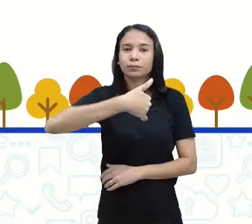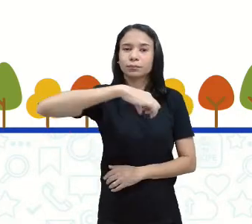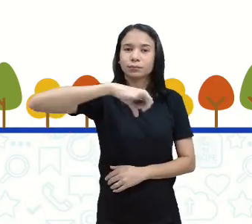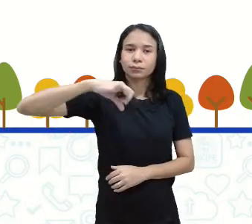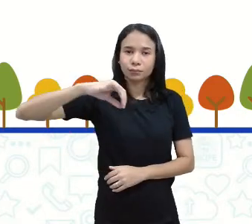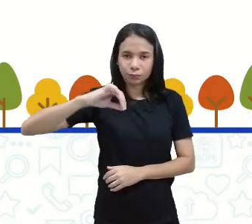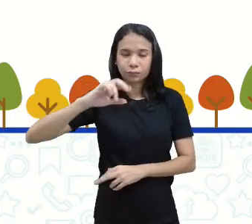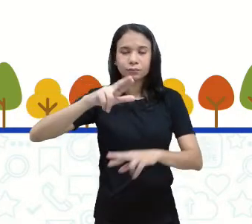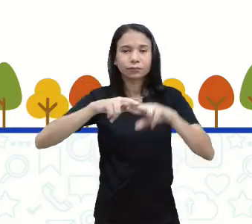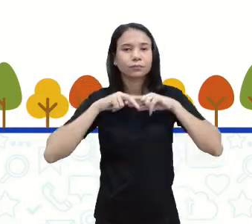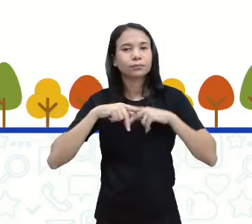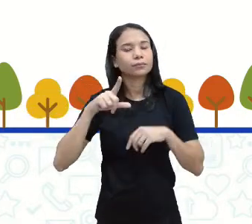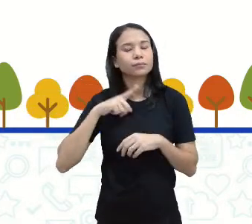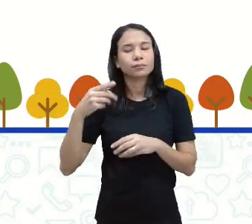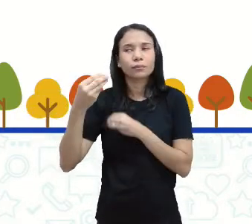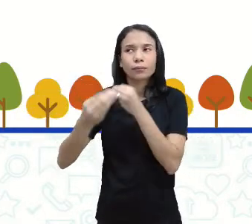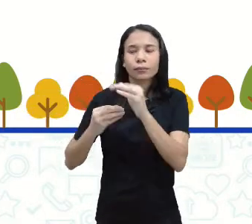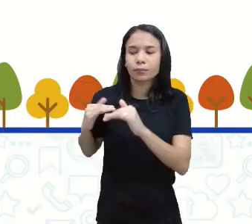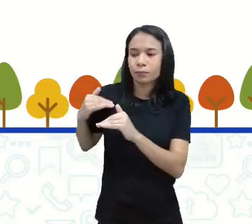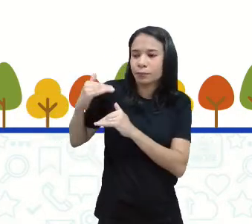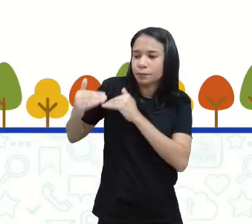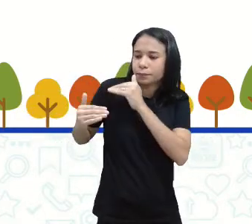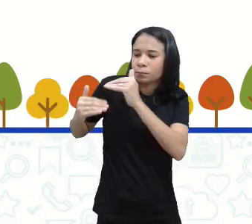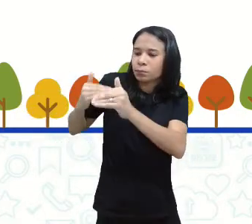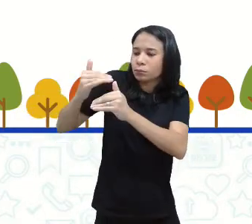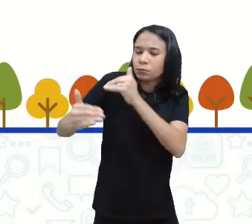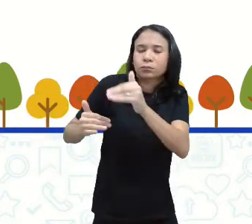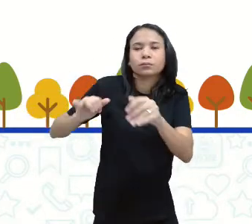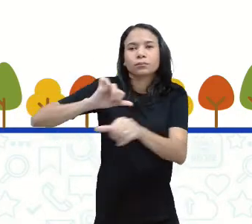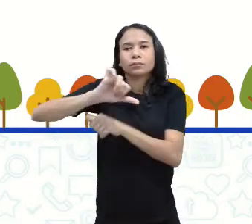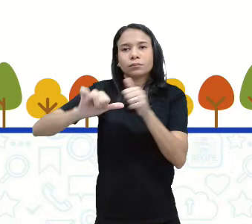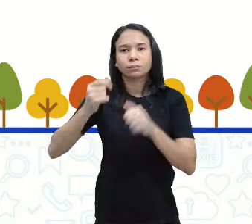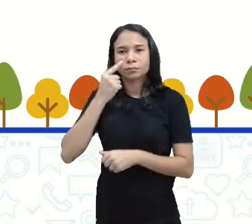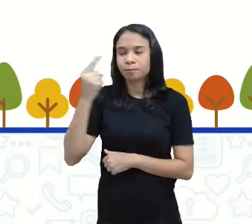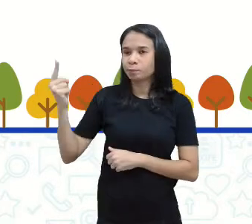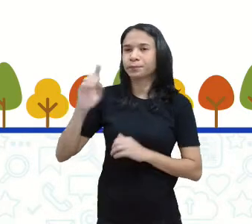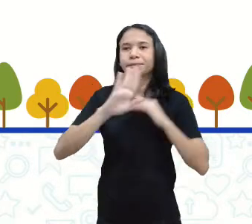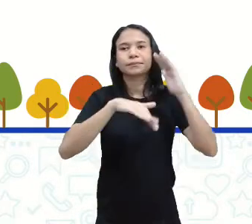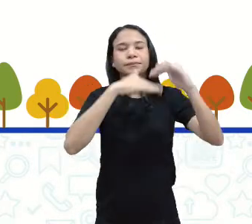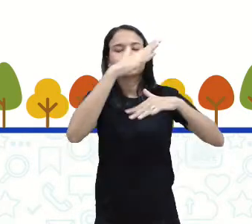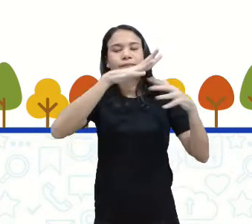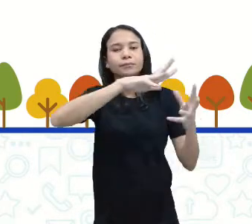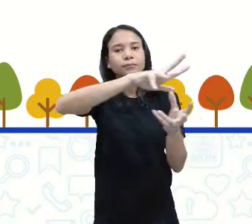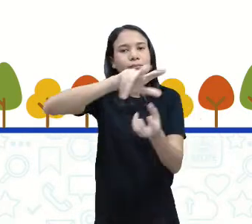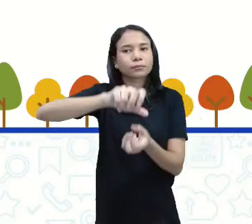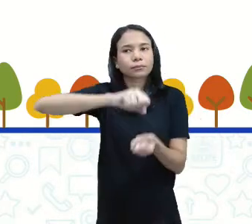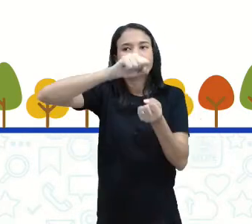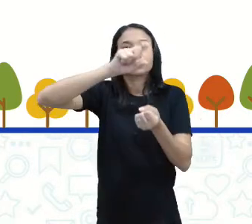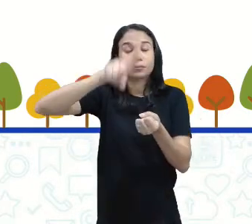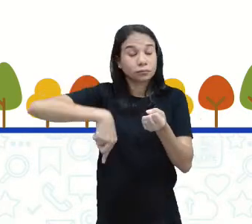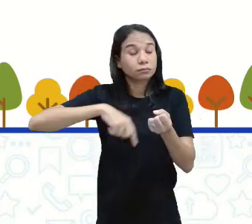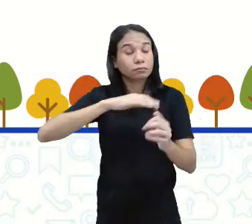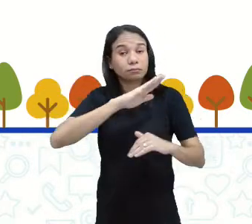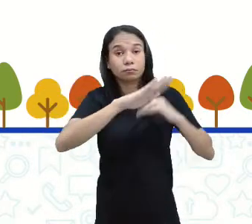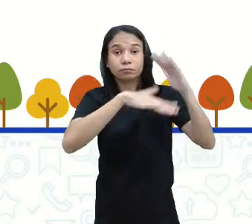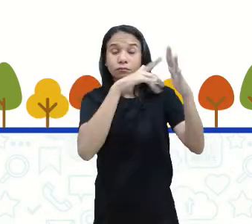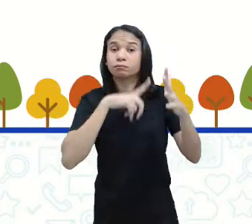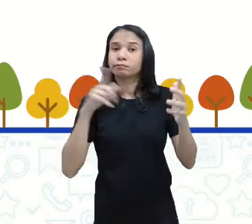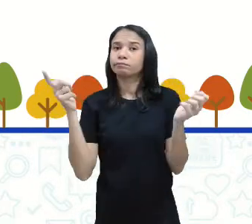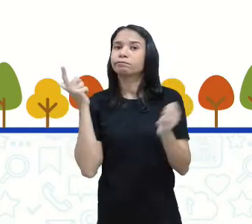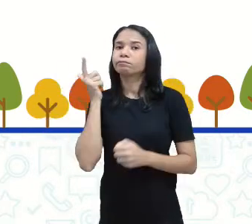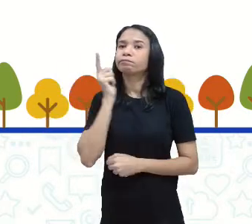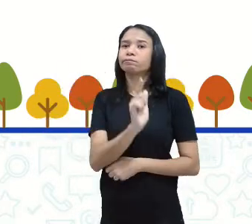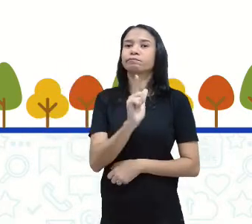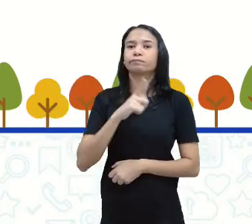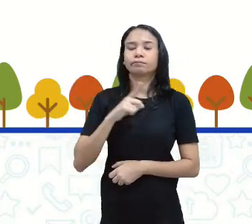aí, e vem com essa formulação aí. Veja, desenvolvimento sustentável é o desenvolvimento capaz